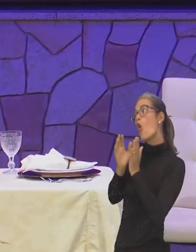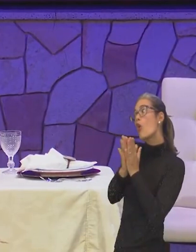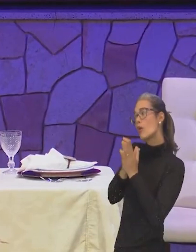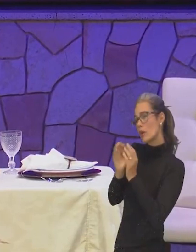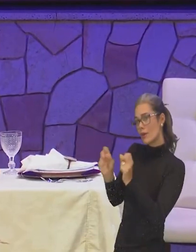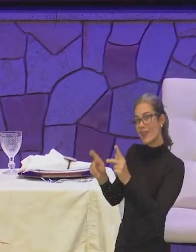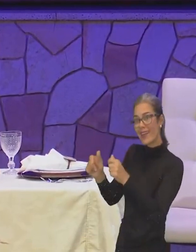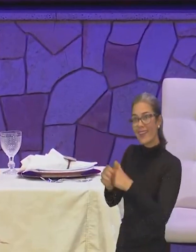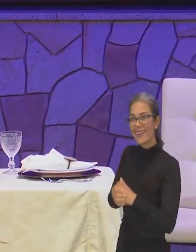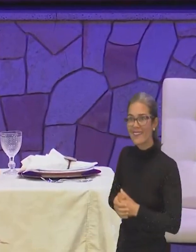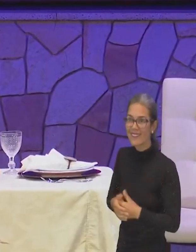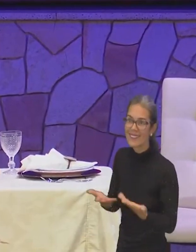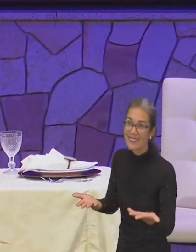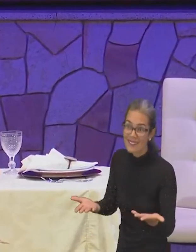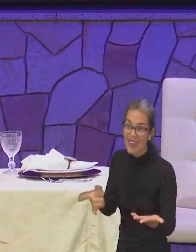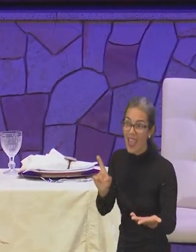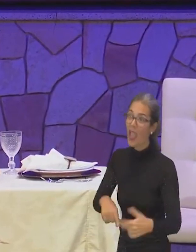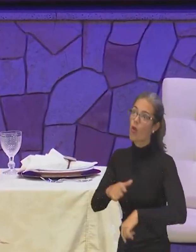nós cantamos.